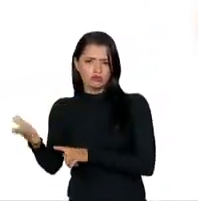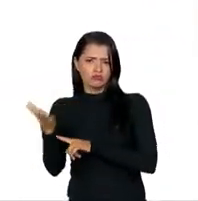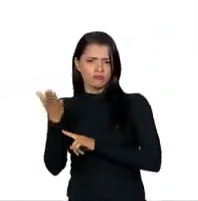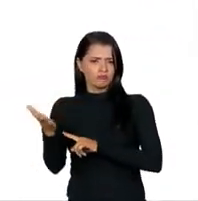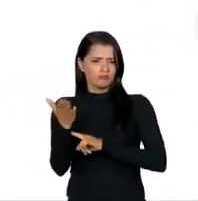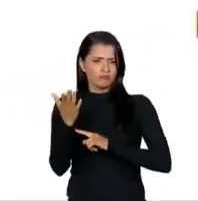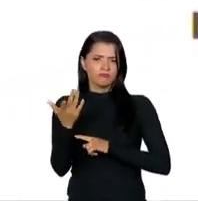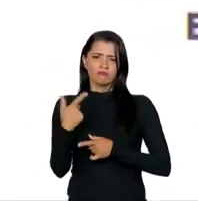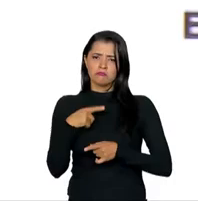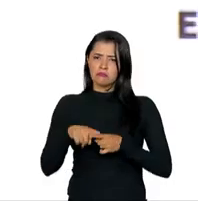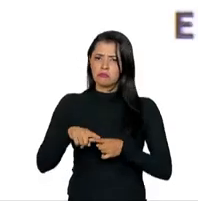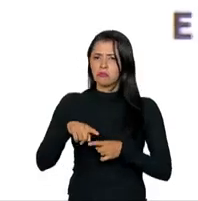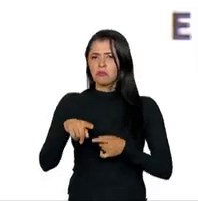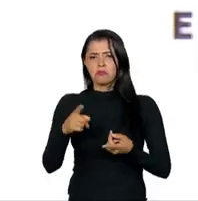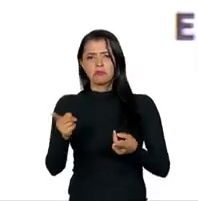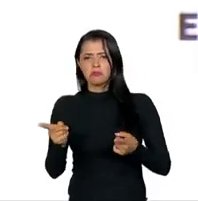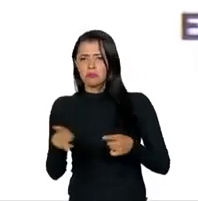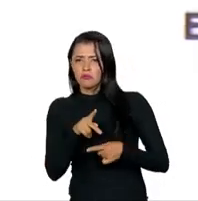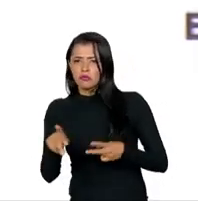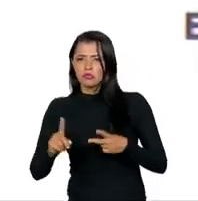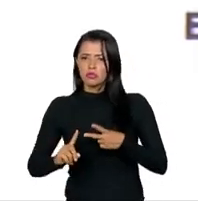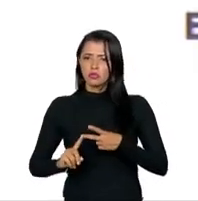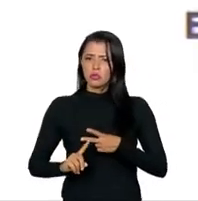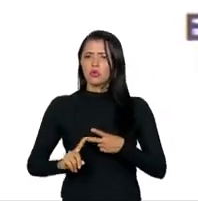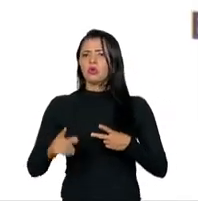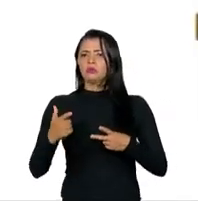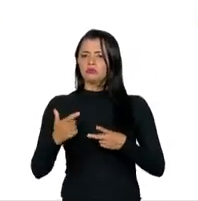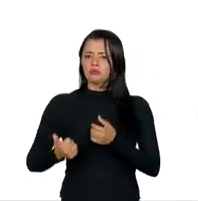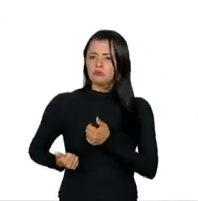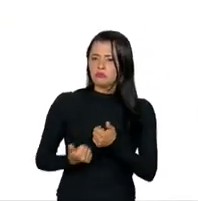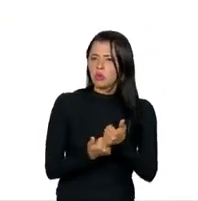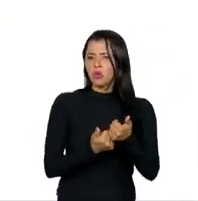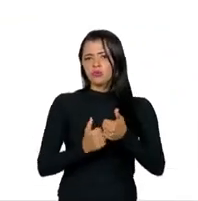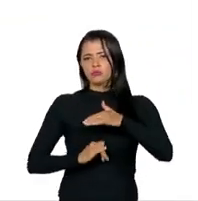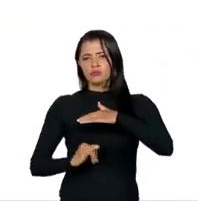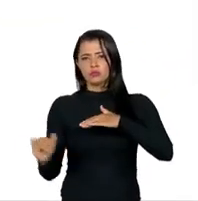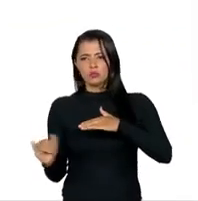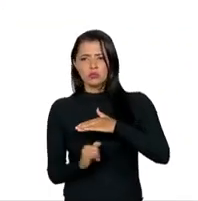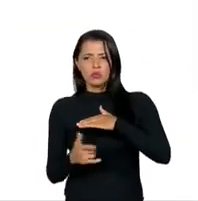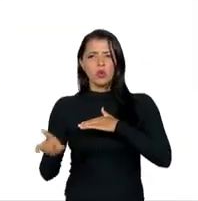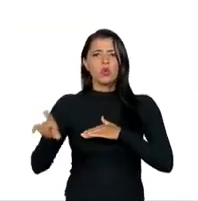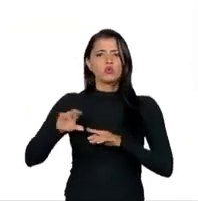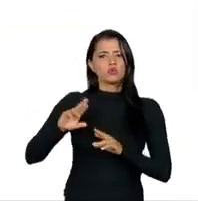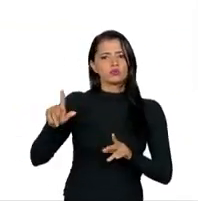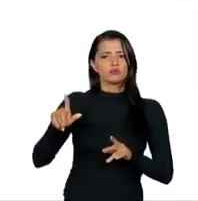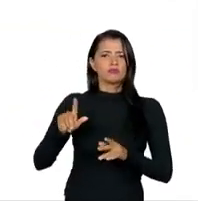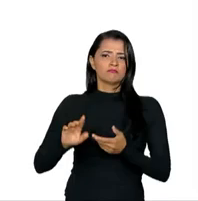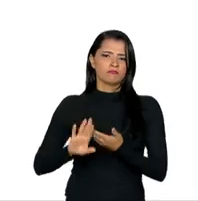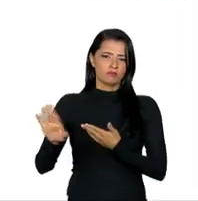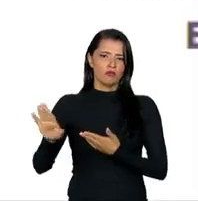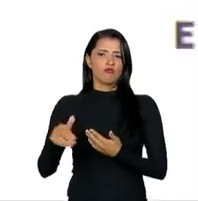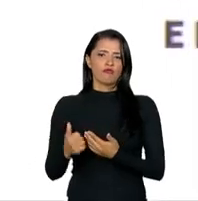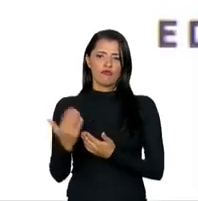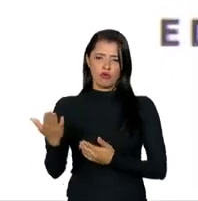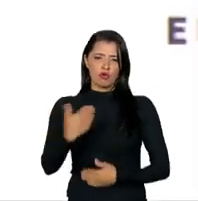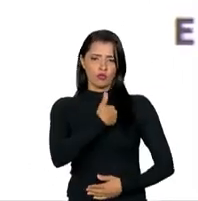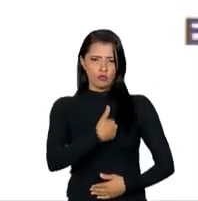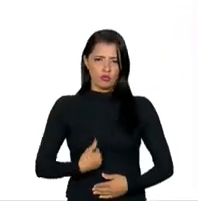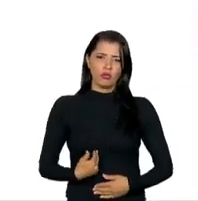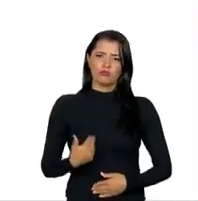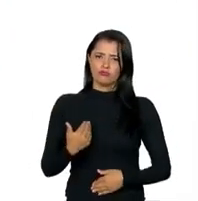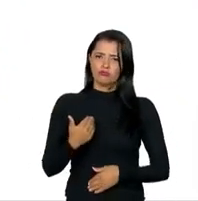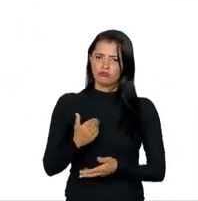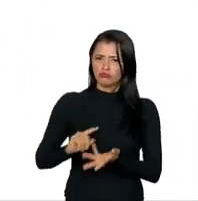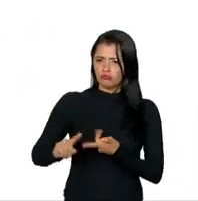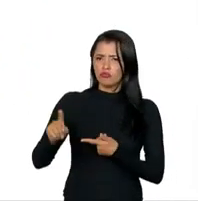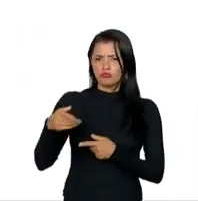com professores, educadores, o apoio de várias instituições não governamentais, que inclusive muitas delas estão aqui presentes,